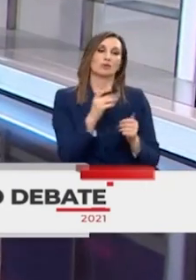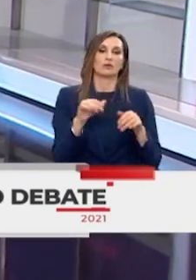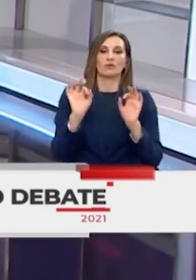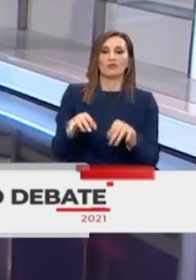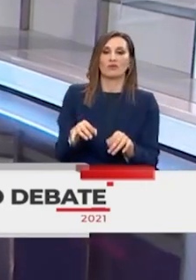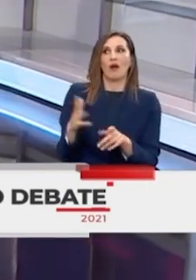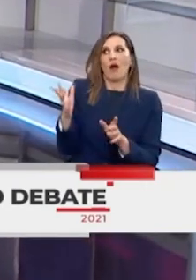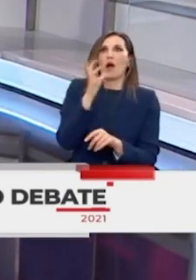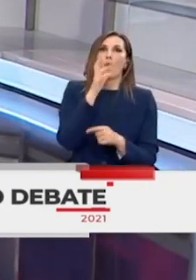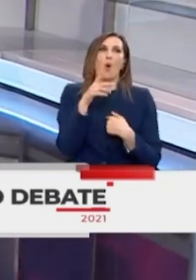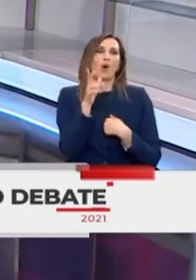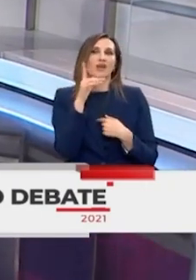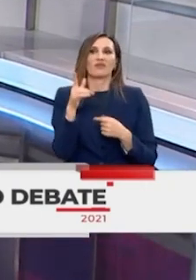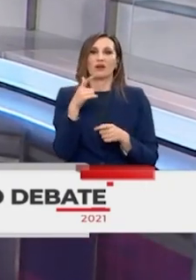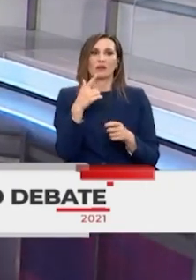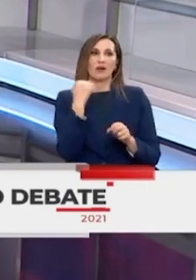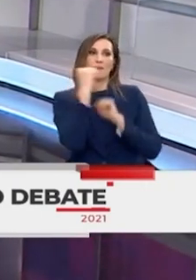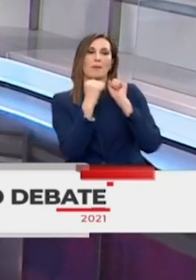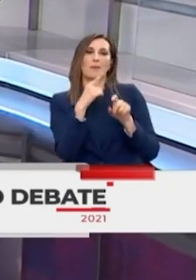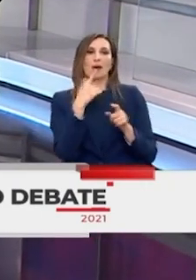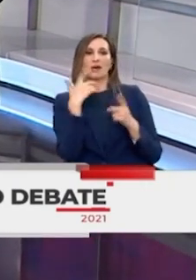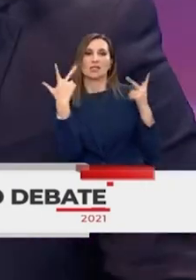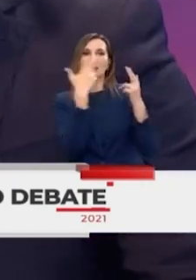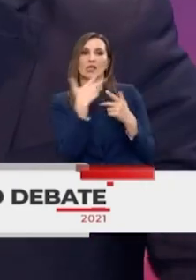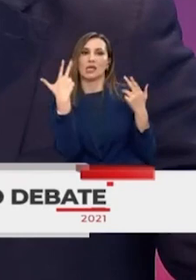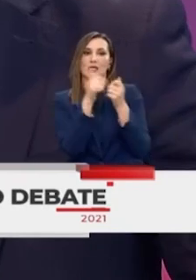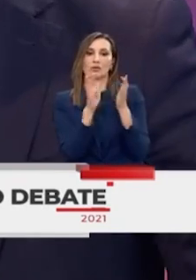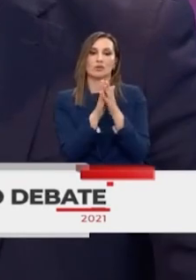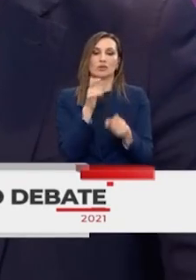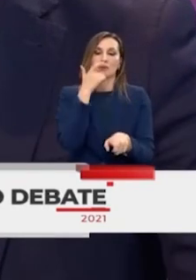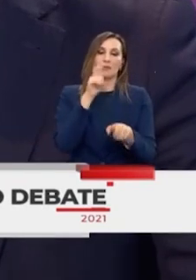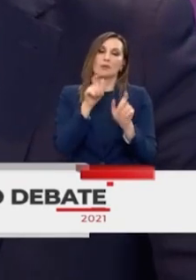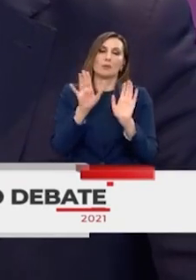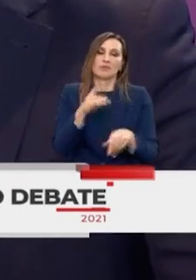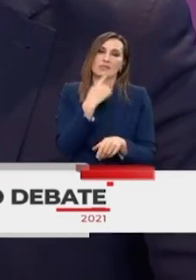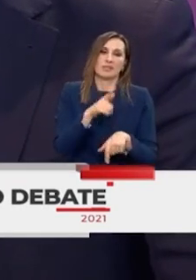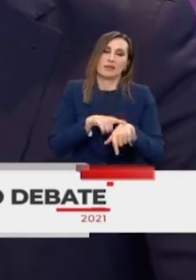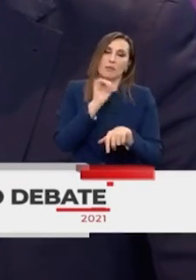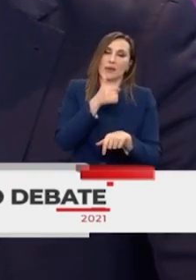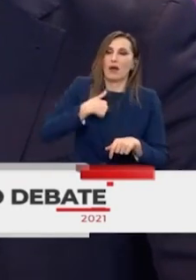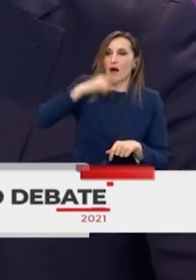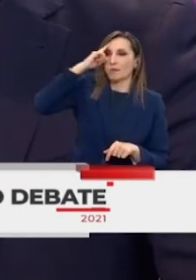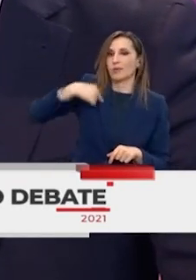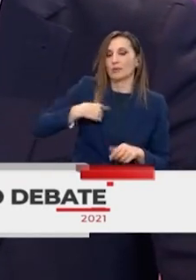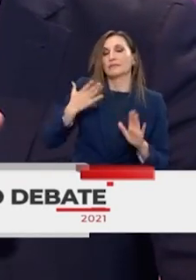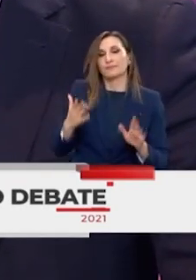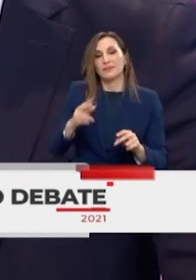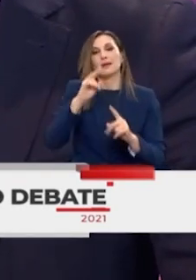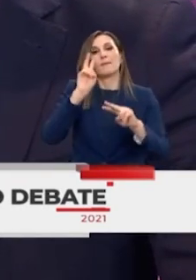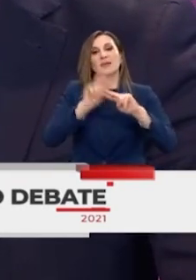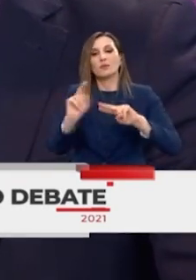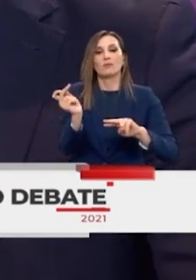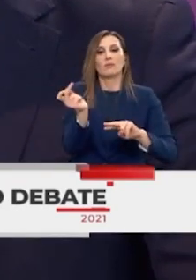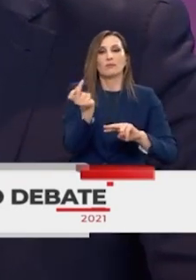fim, o André Ventura foi terrível, não deixou ninguém falar, atacou toda a gente. Vamos a ponto. Está a perder tempo. Pois eu sei, mas é que eu tinha que dizer isto. Prisão perpétua. Retroceder